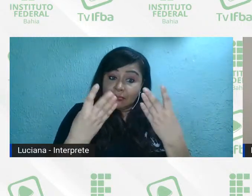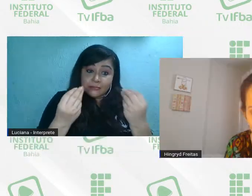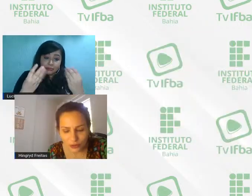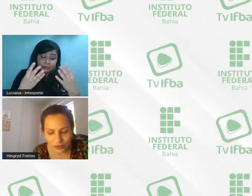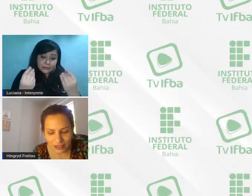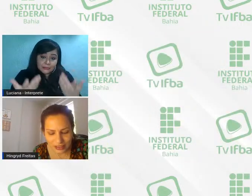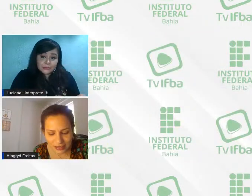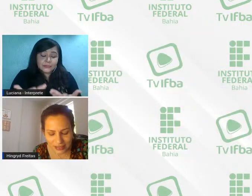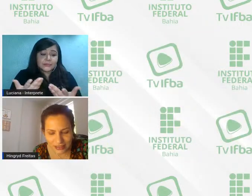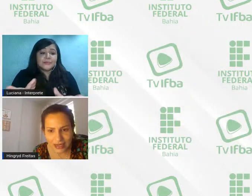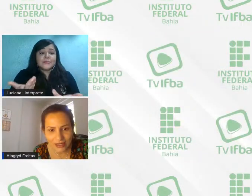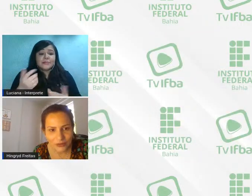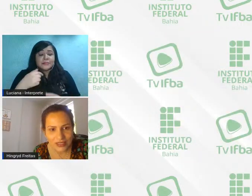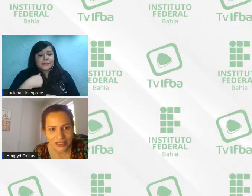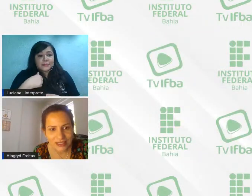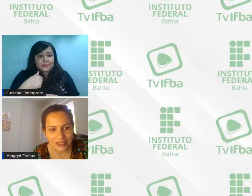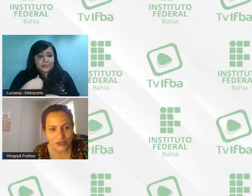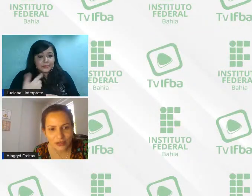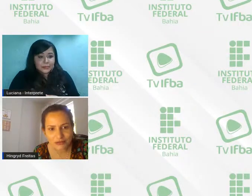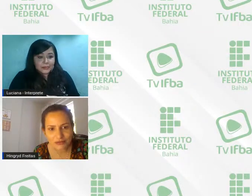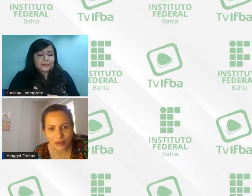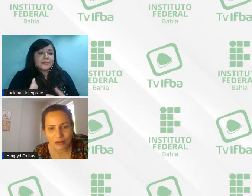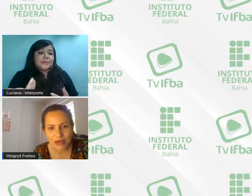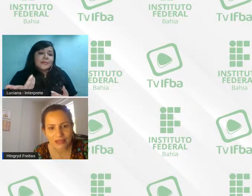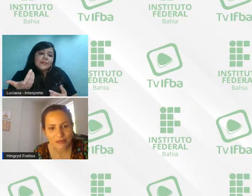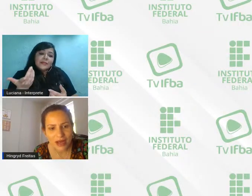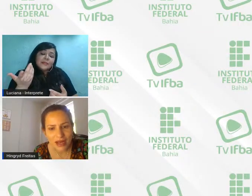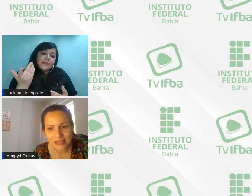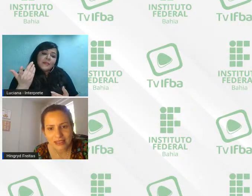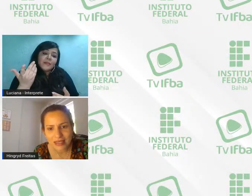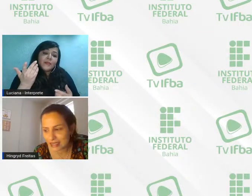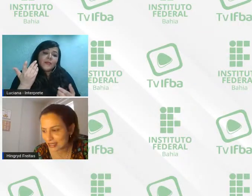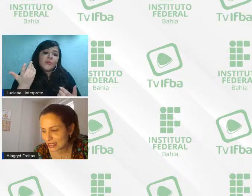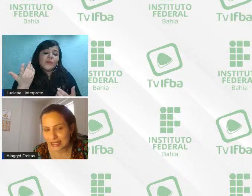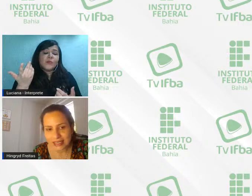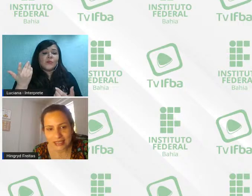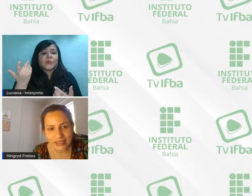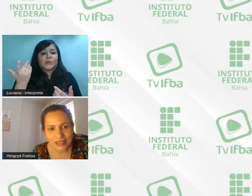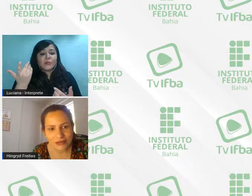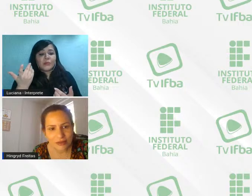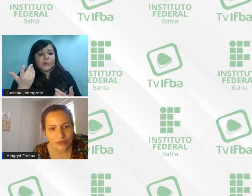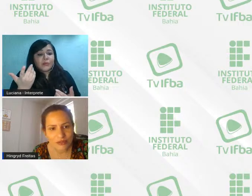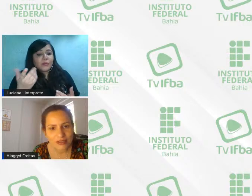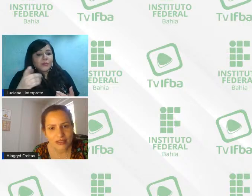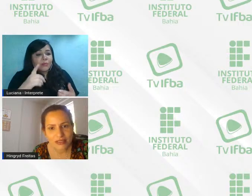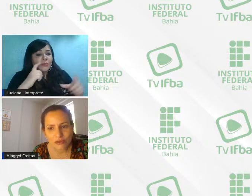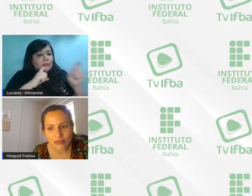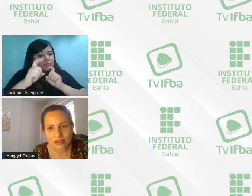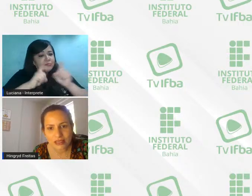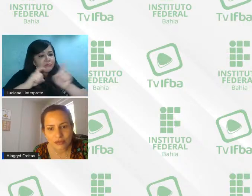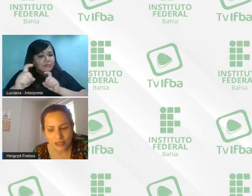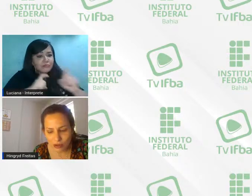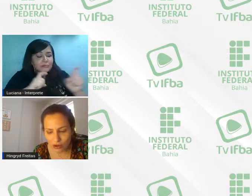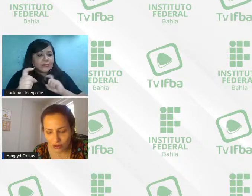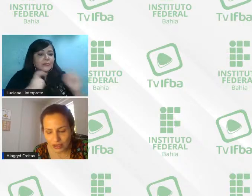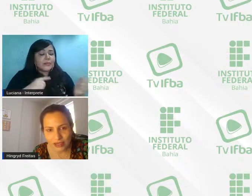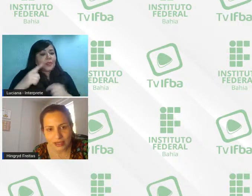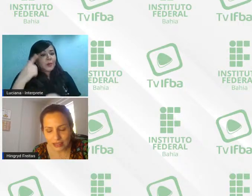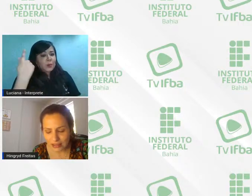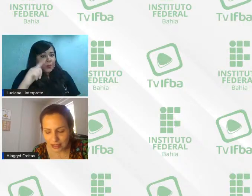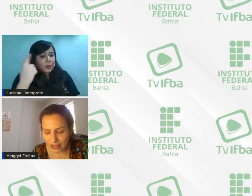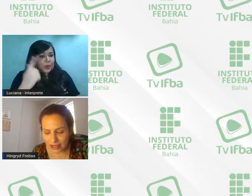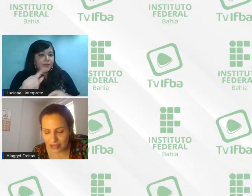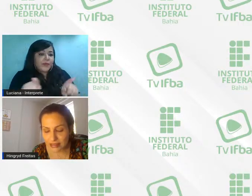de mediadora nesse diálogo aqui da geografia com a matemática, e vamos ver se conseguimos